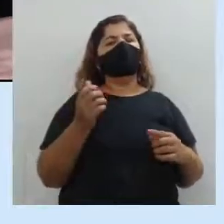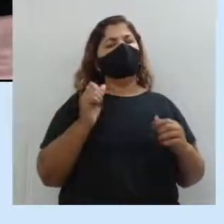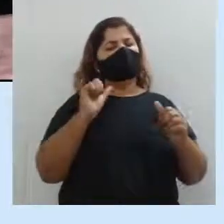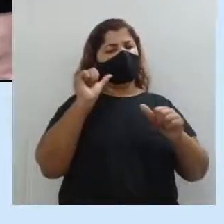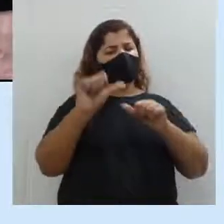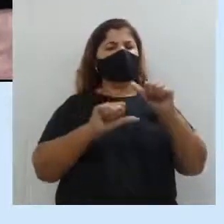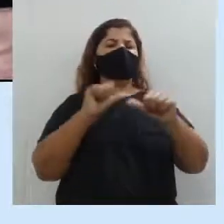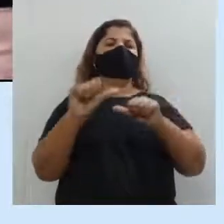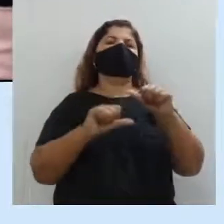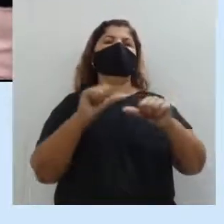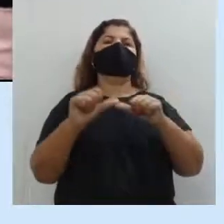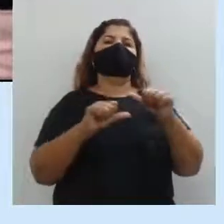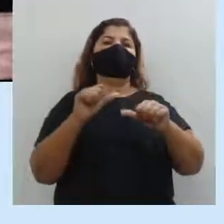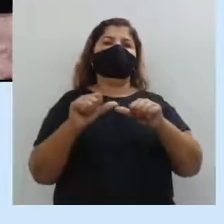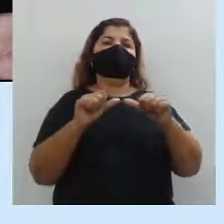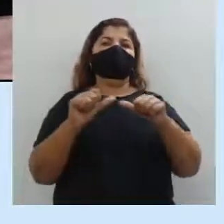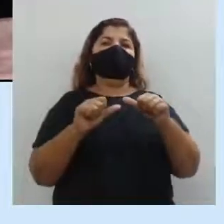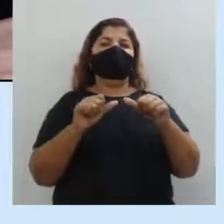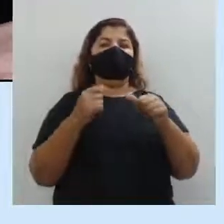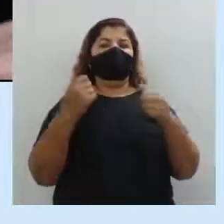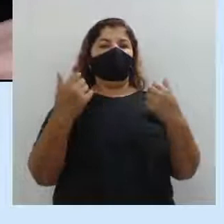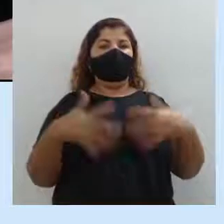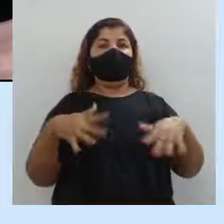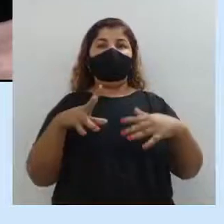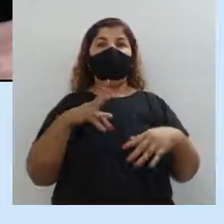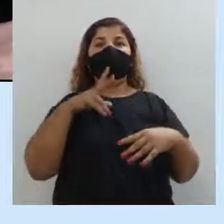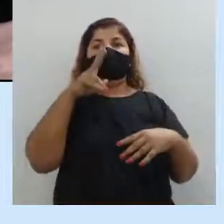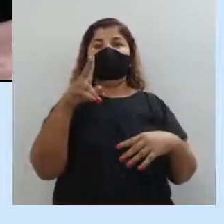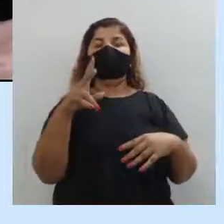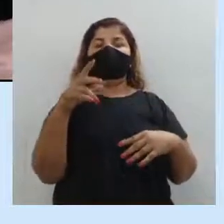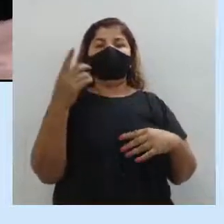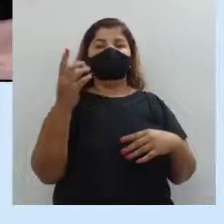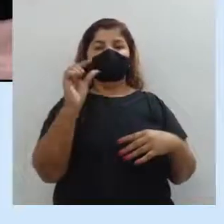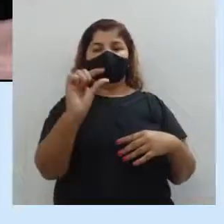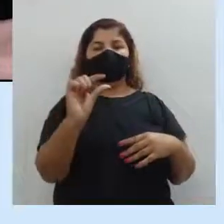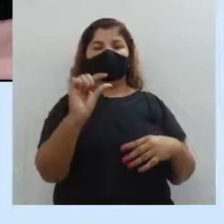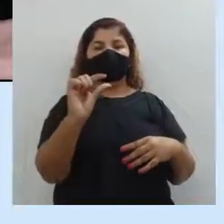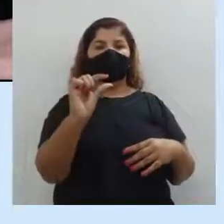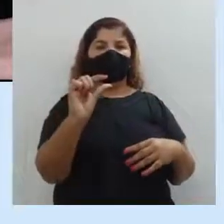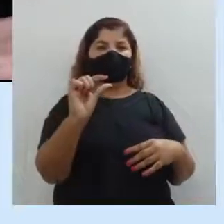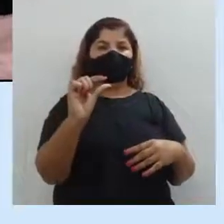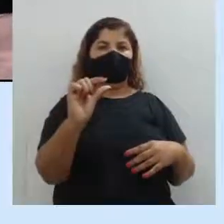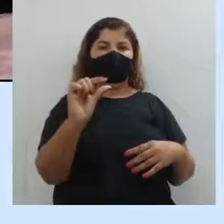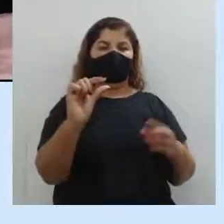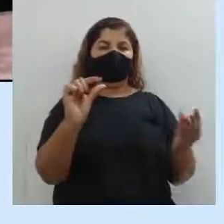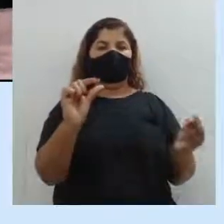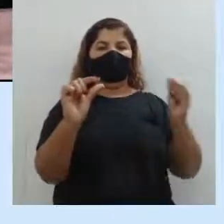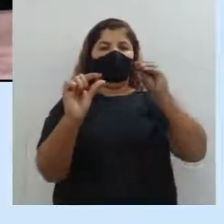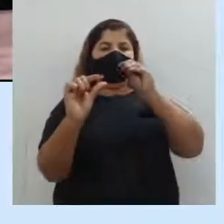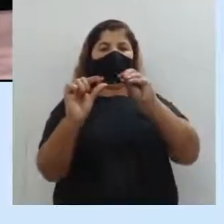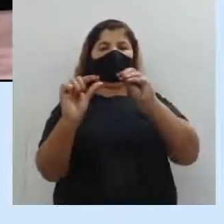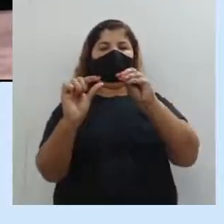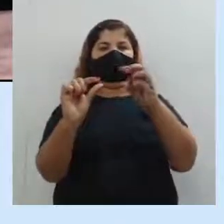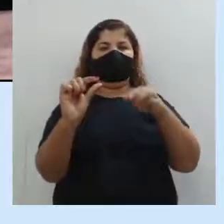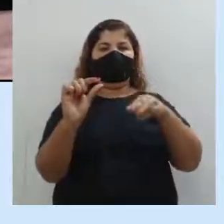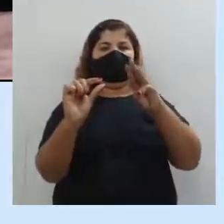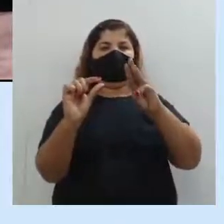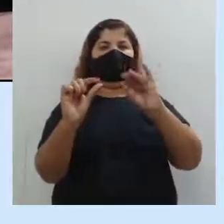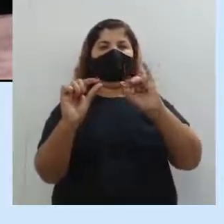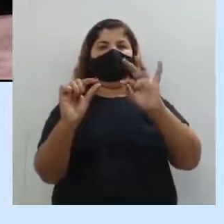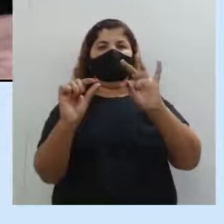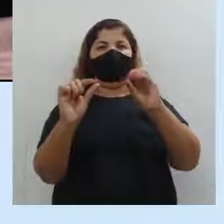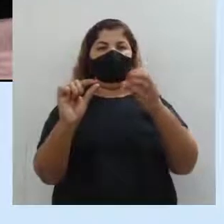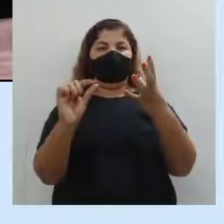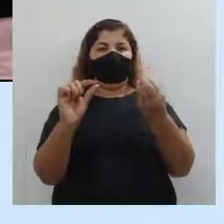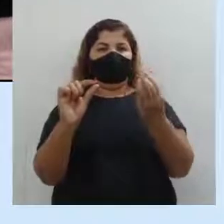circunstancializar, ele quis intensificar esse pouco. Então ele modificou, né? Colocou